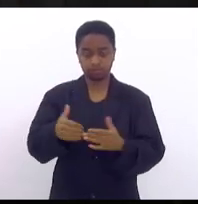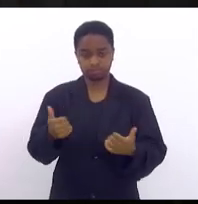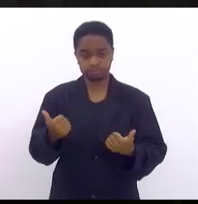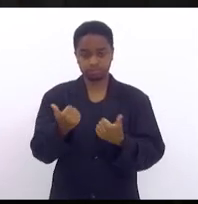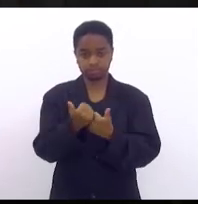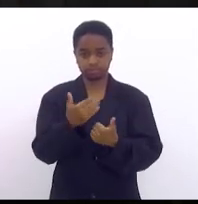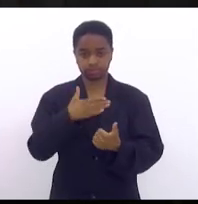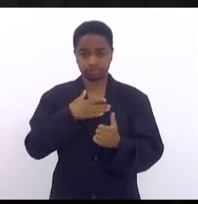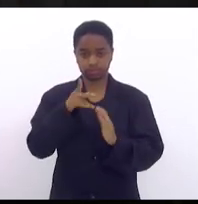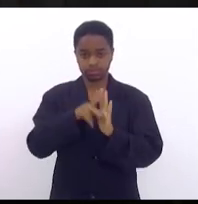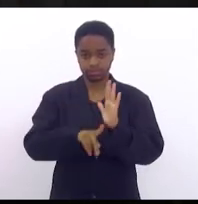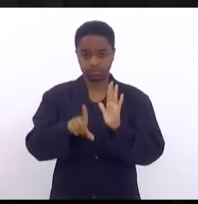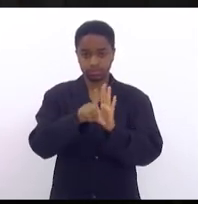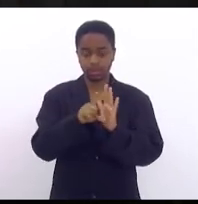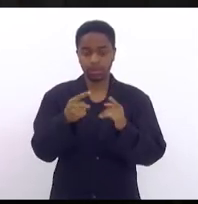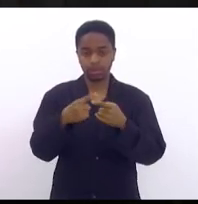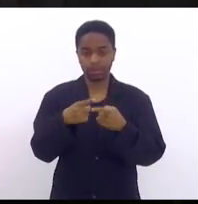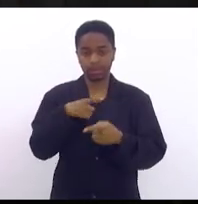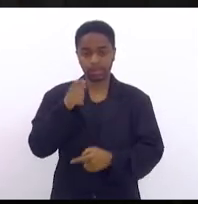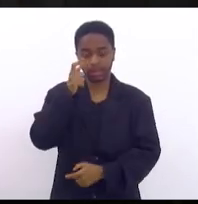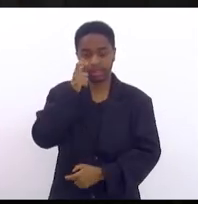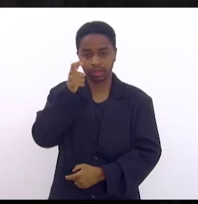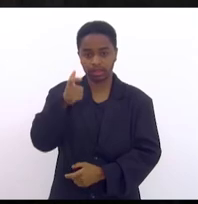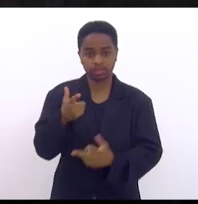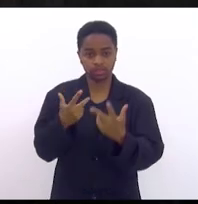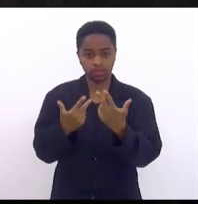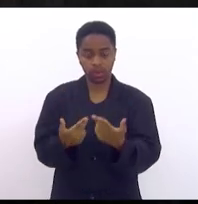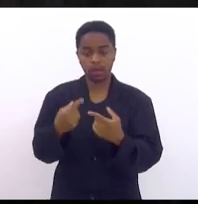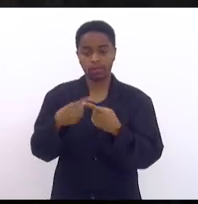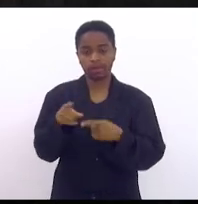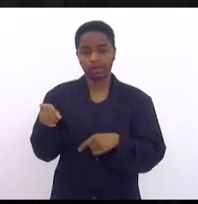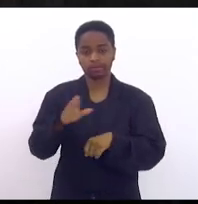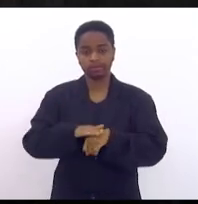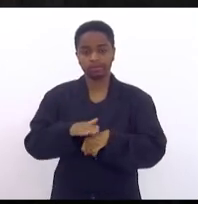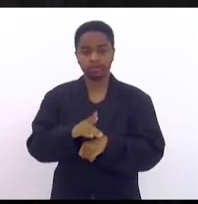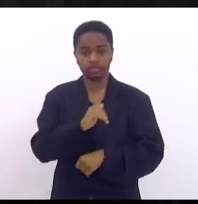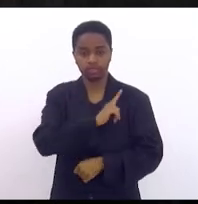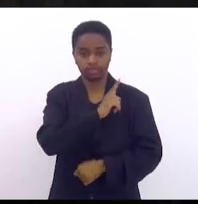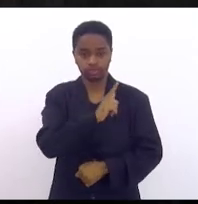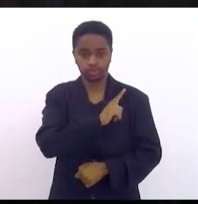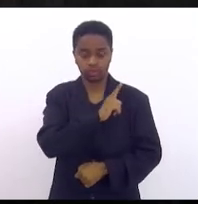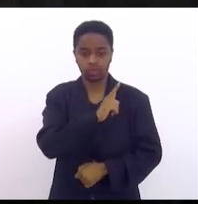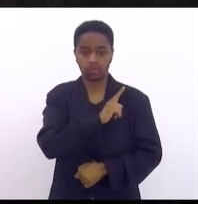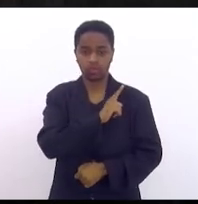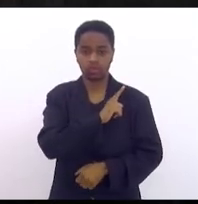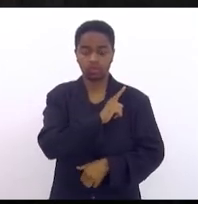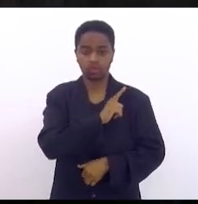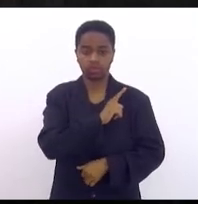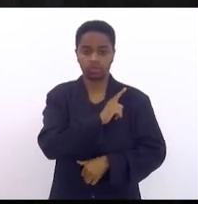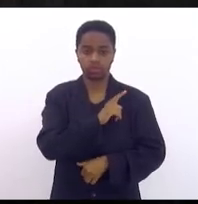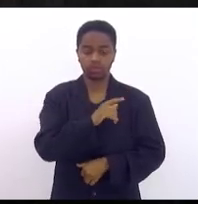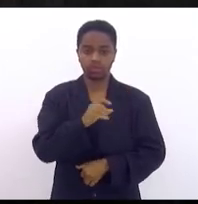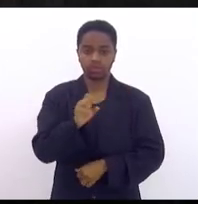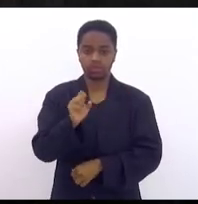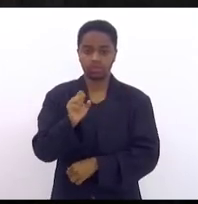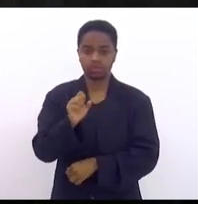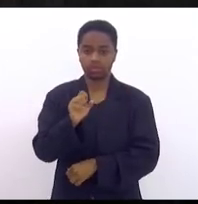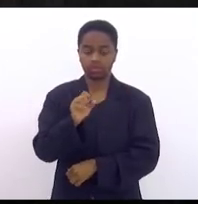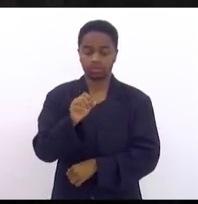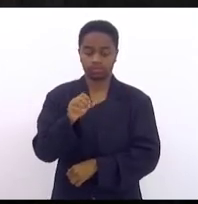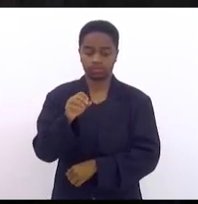projeto, porque ele também tinha esse interesse, afinal, ele é o gestor do Tesouro do Estado.